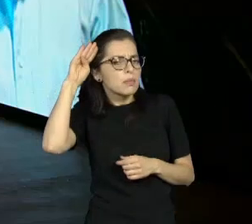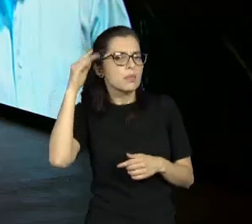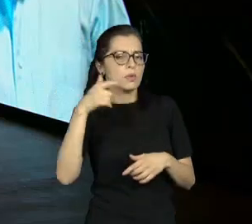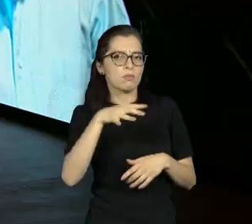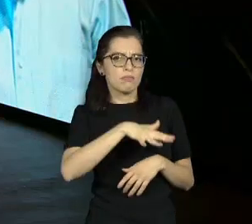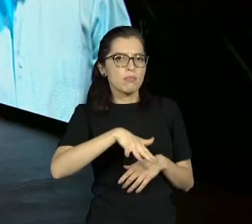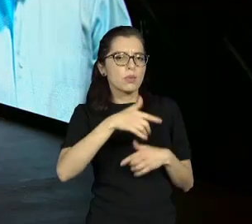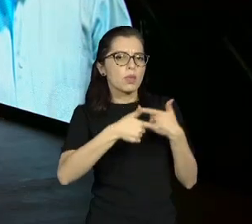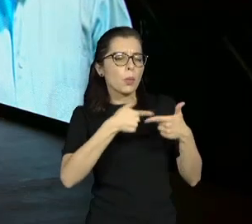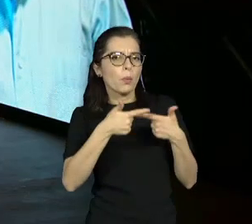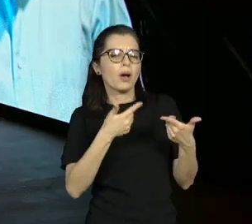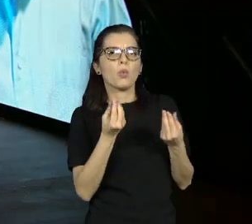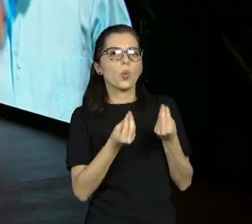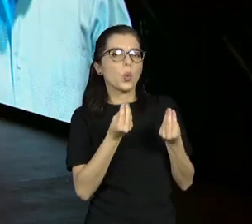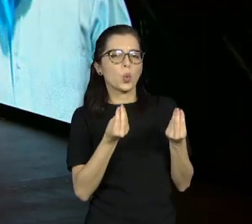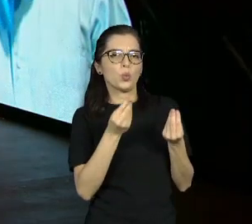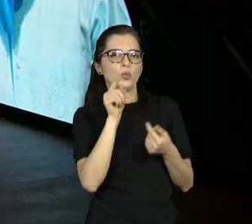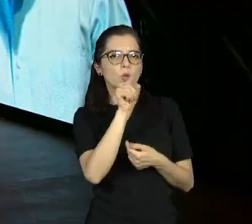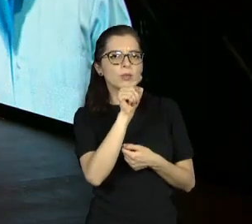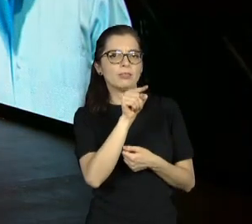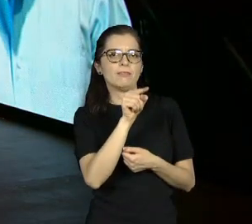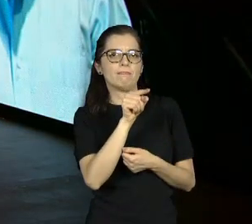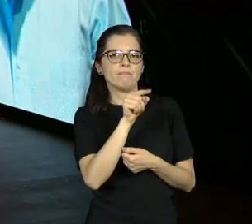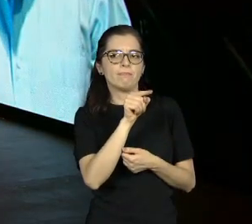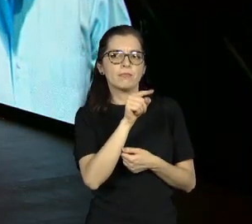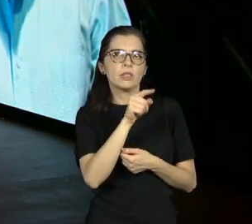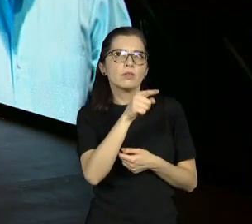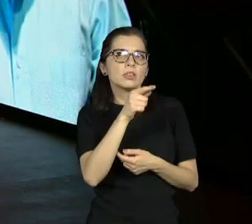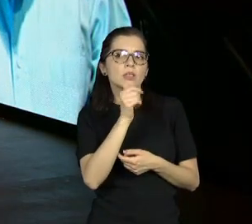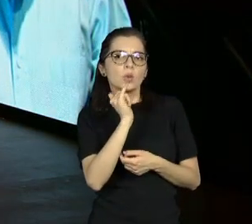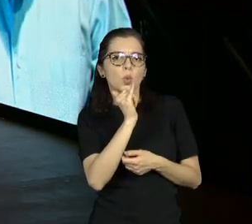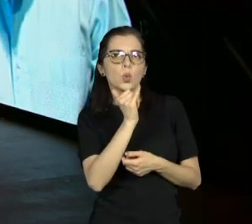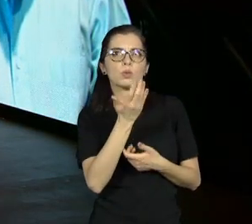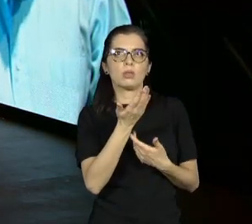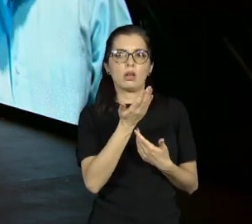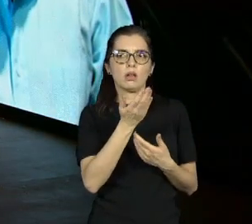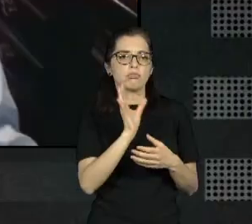notícia de que você seria membro da Academia Paulista de Letras?